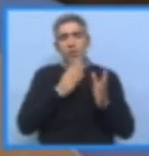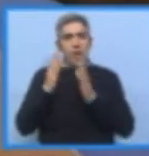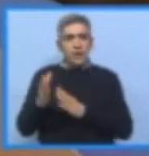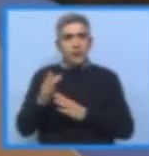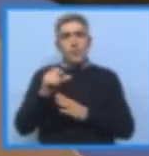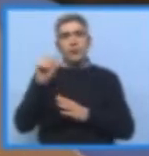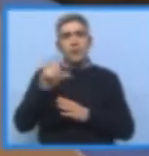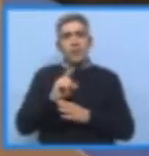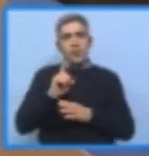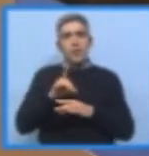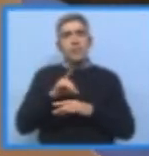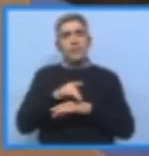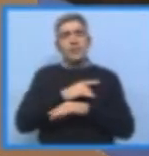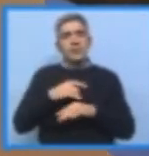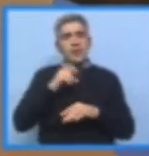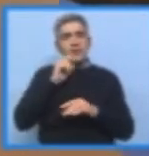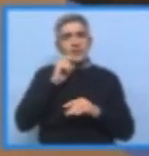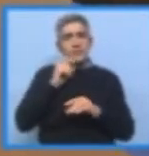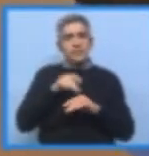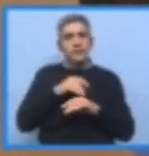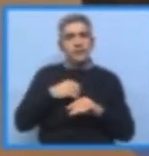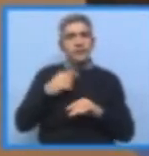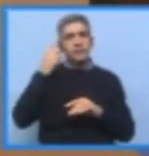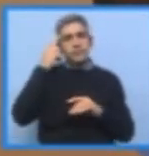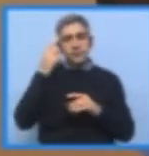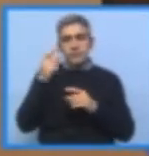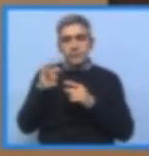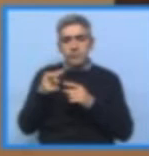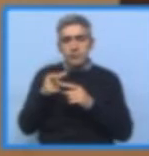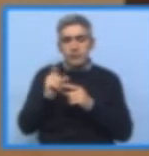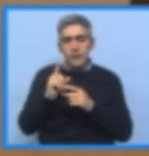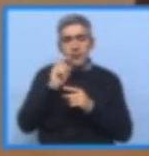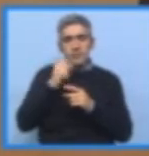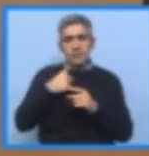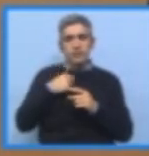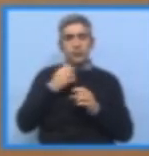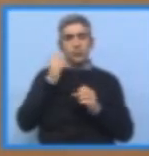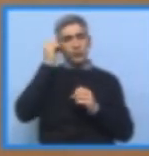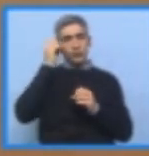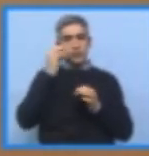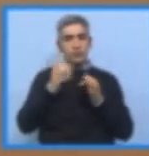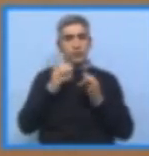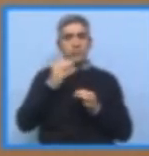os piores será a medicina defensiva, que é o médico, em vez de estar a pensar no doente, está a pensar na sua segurança jurídica e